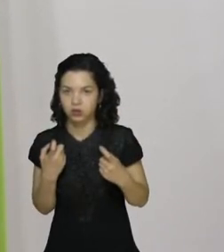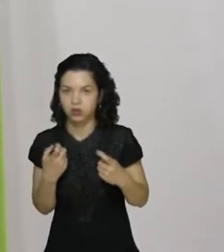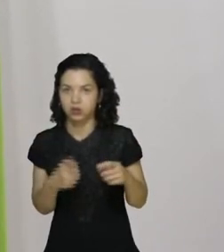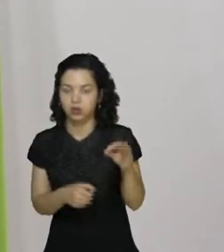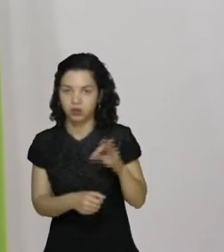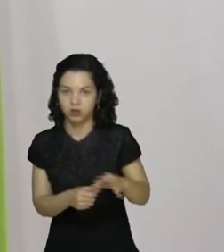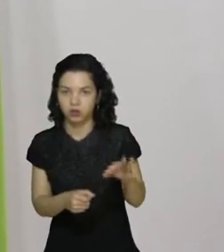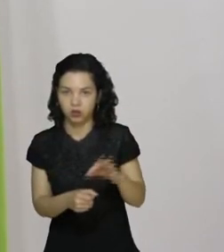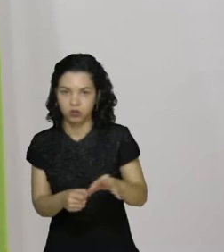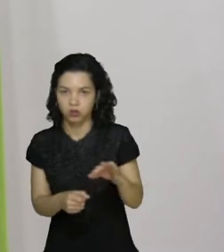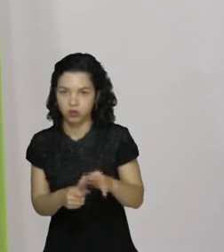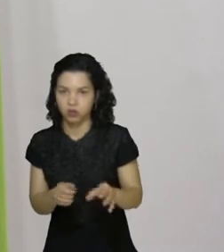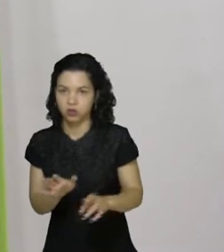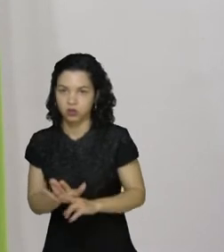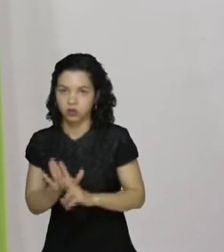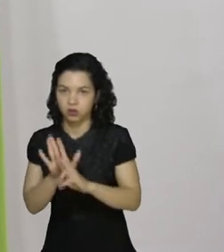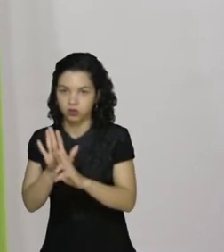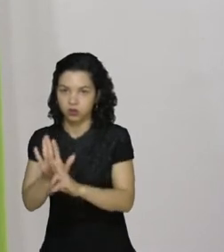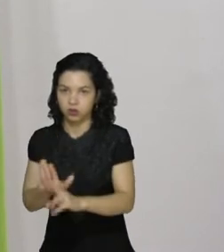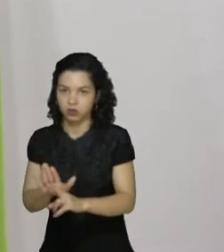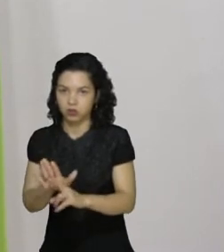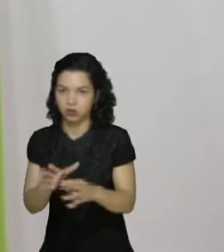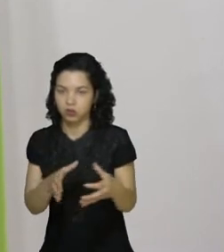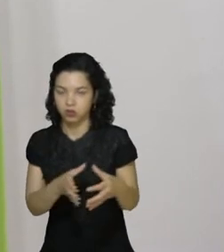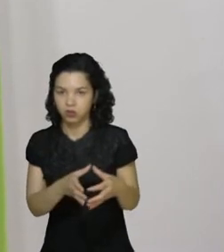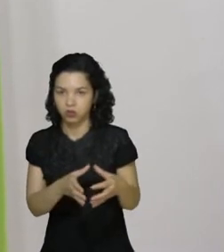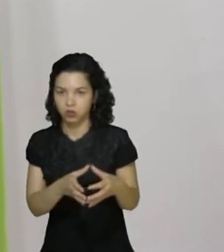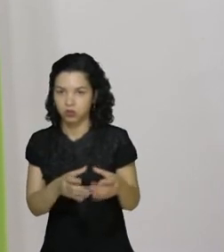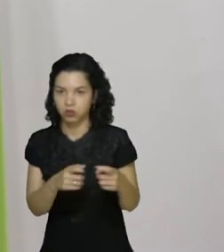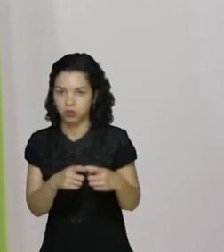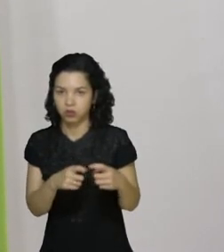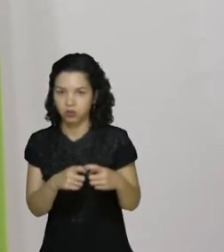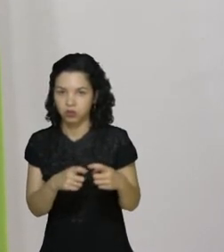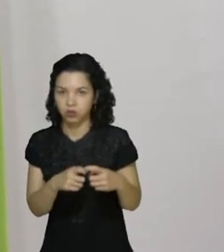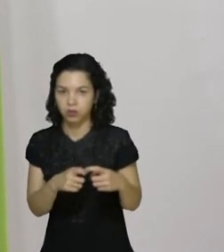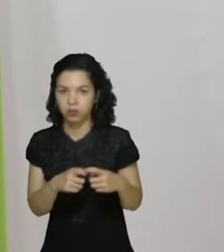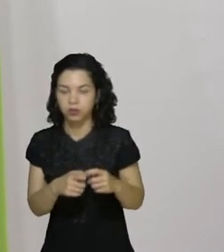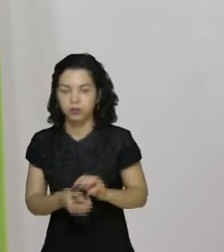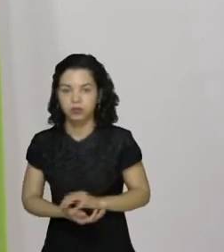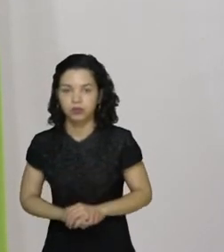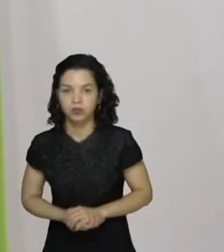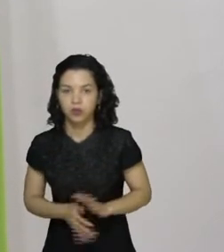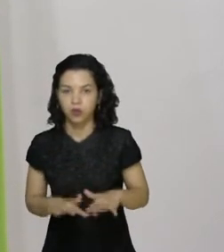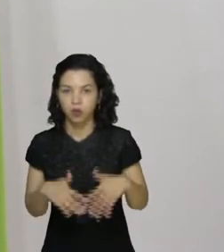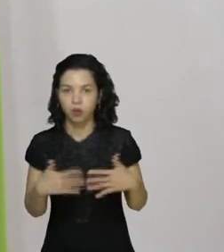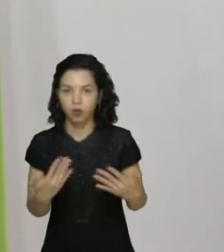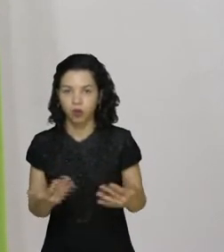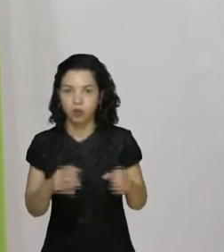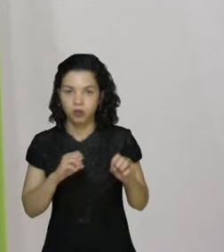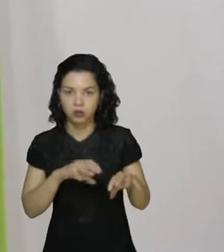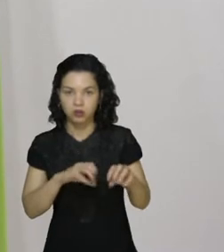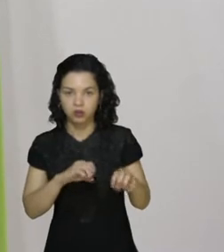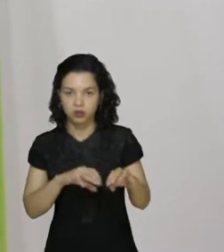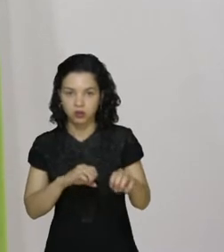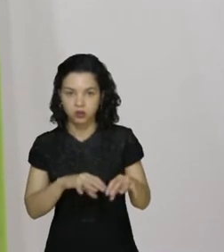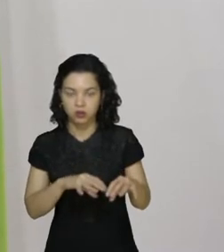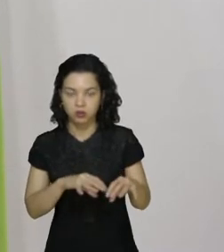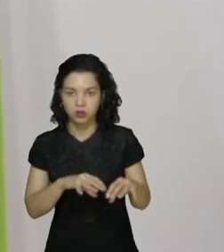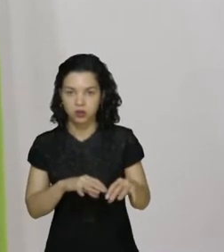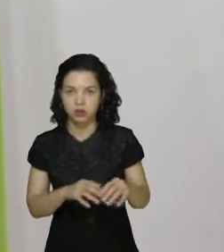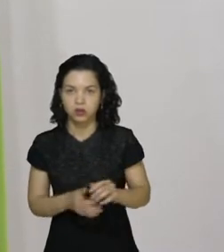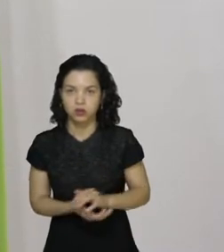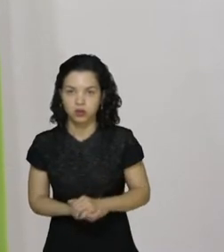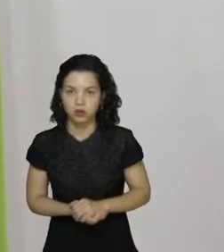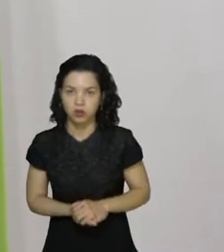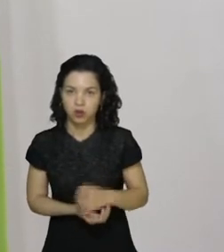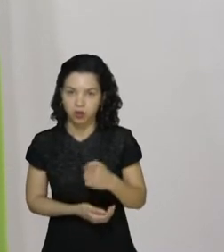instituições representativas da classe médica sobre o tipo de ensinamento que é feito. Eu tenho as minhas